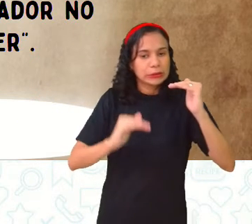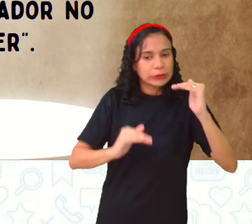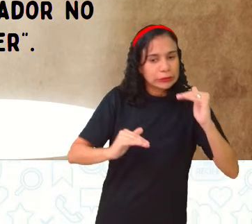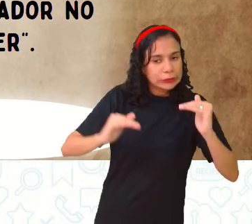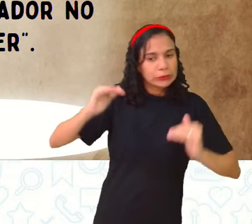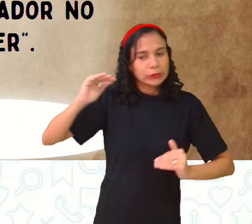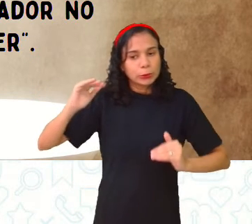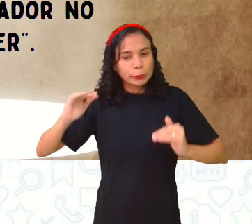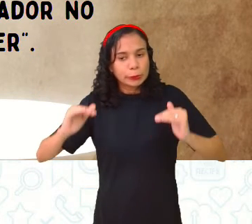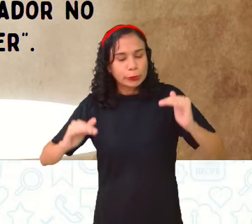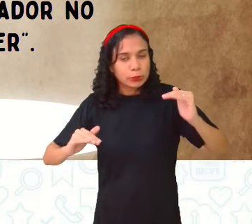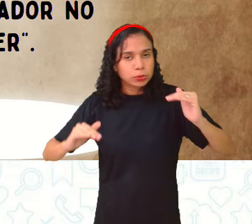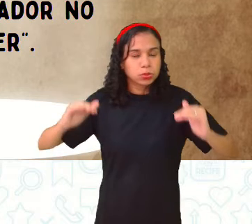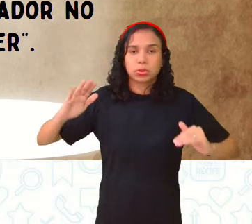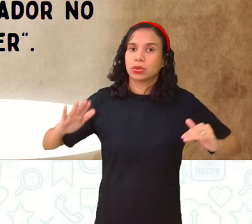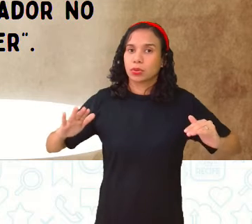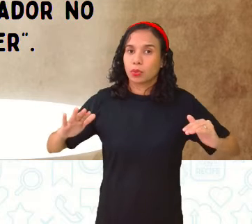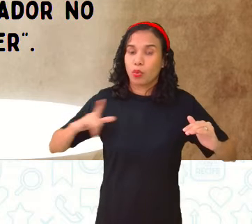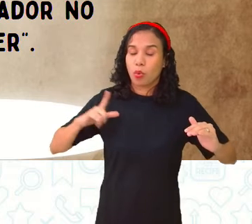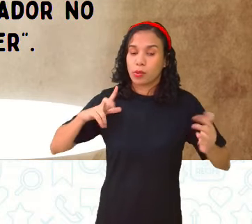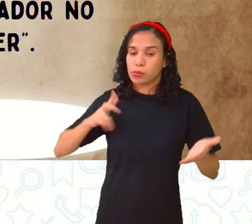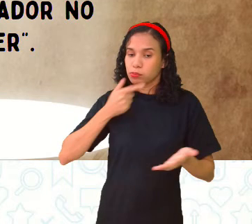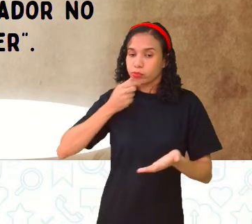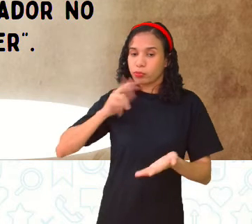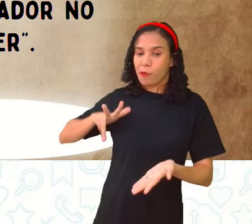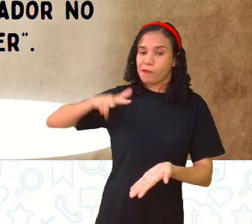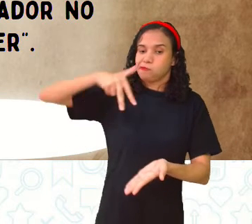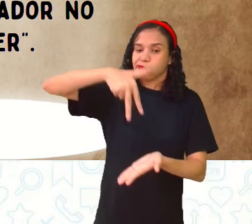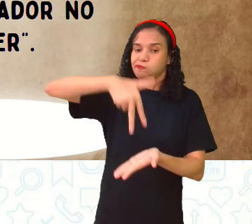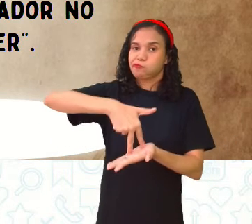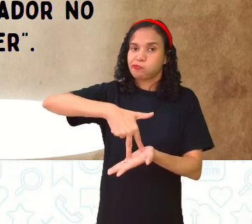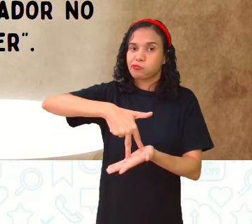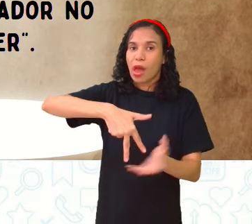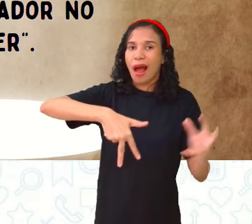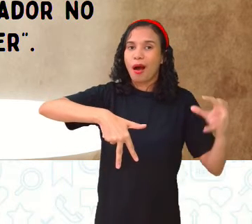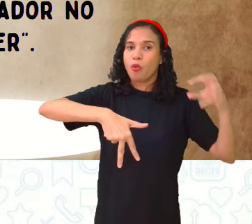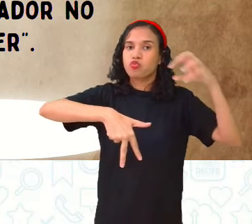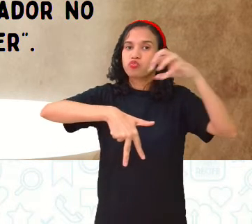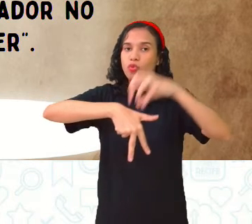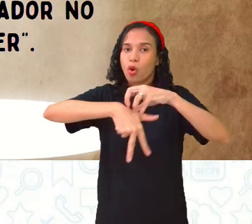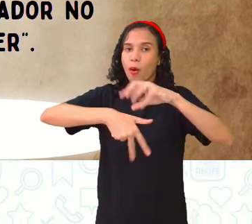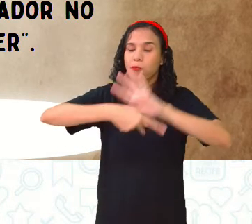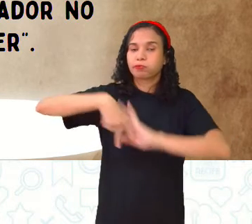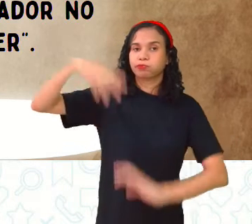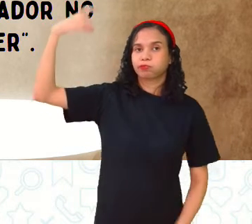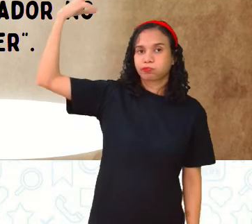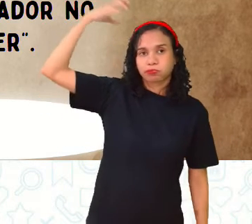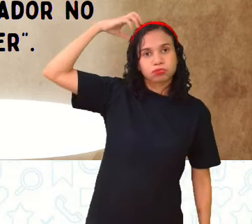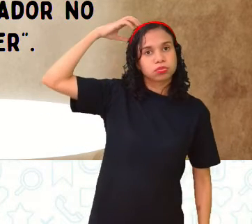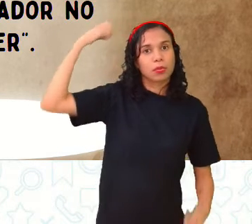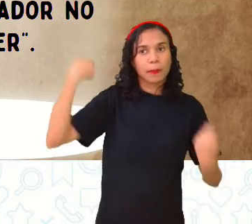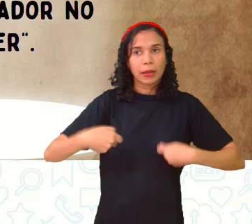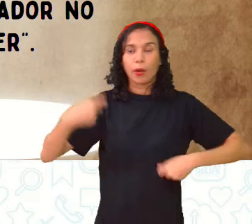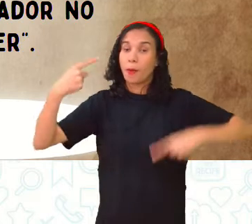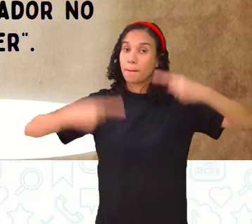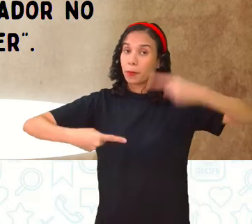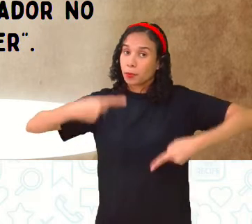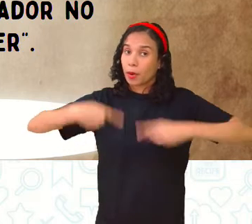aí, quando ele chega, assume o trono, ele precisava estabelecer uma política, né?